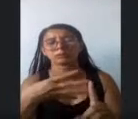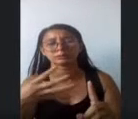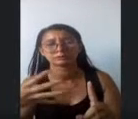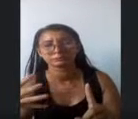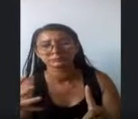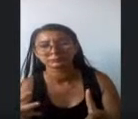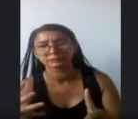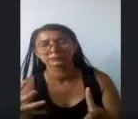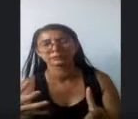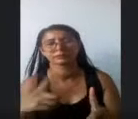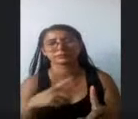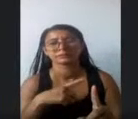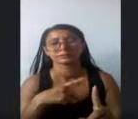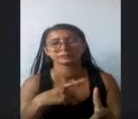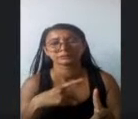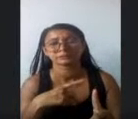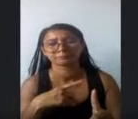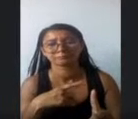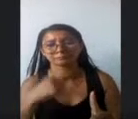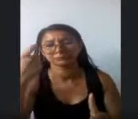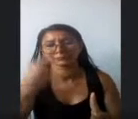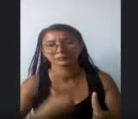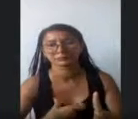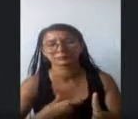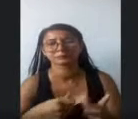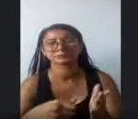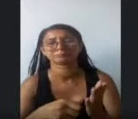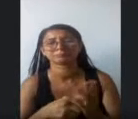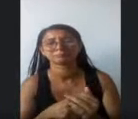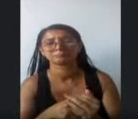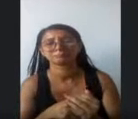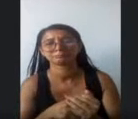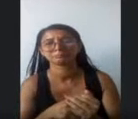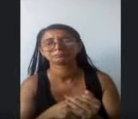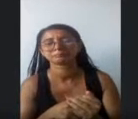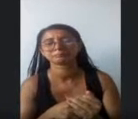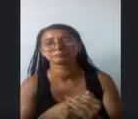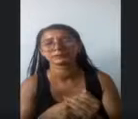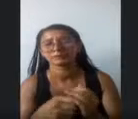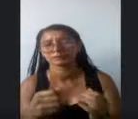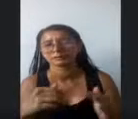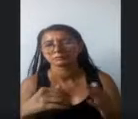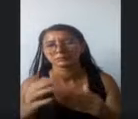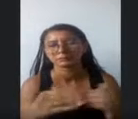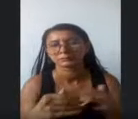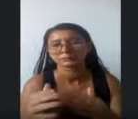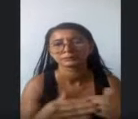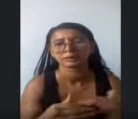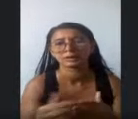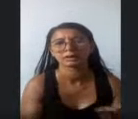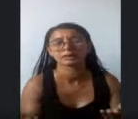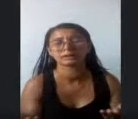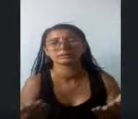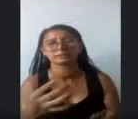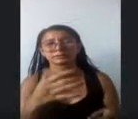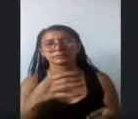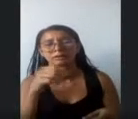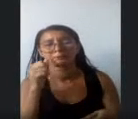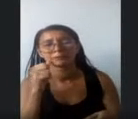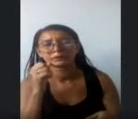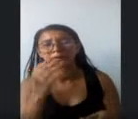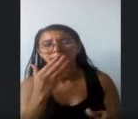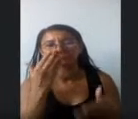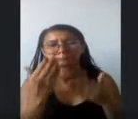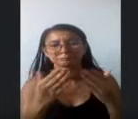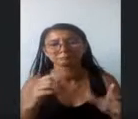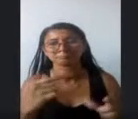sua identidade sexual, a questão relacionada à profissão, né, no caso das profissionais do sexo, ou a condição de conflito com a lei,